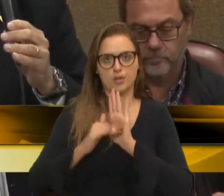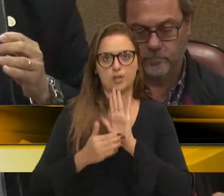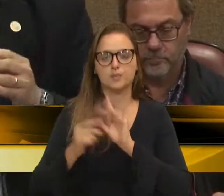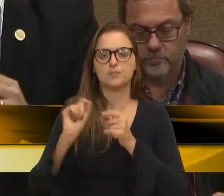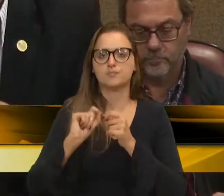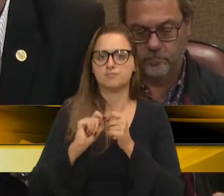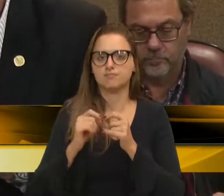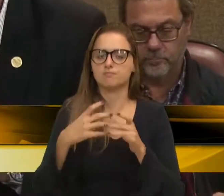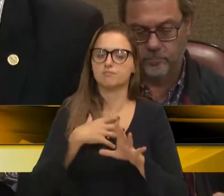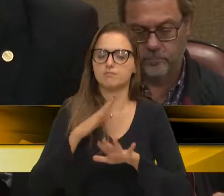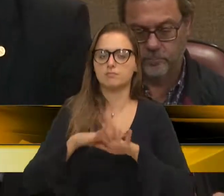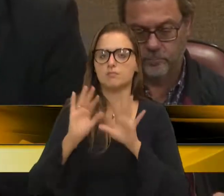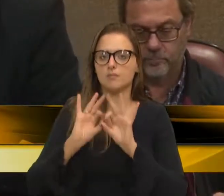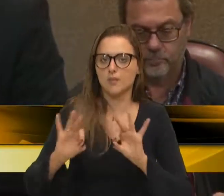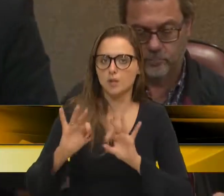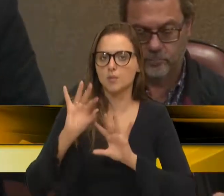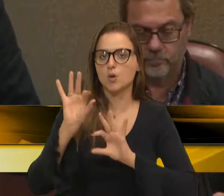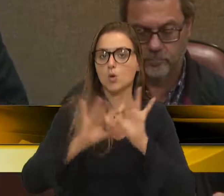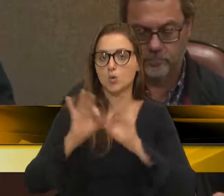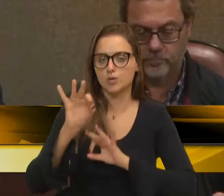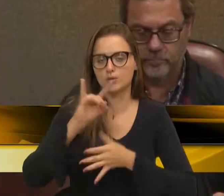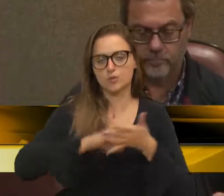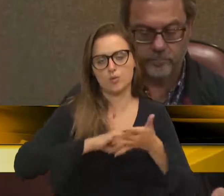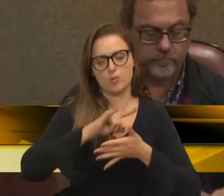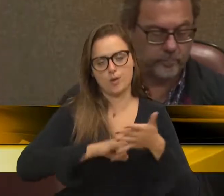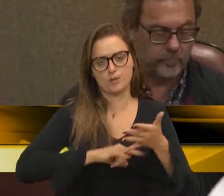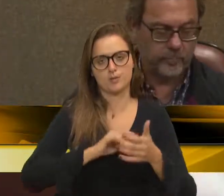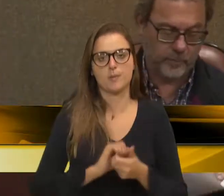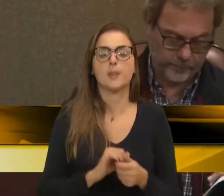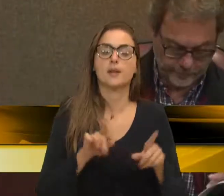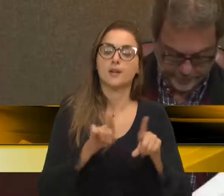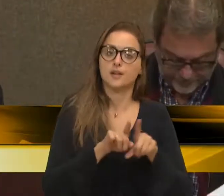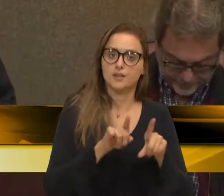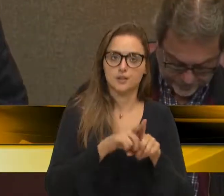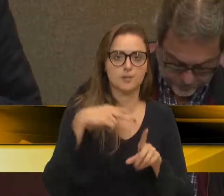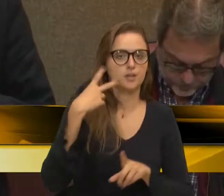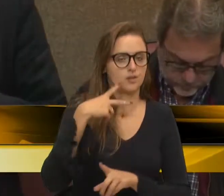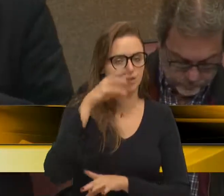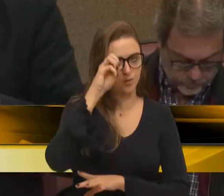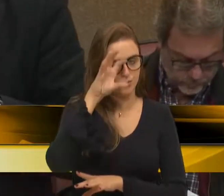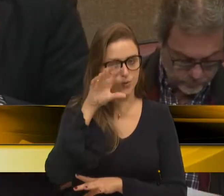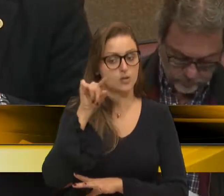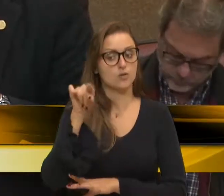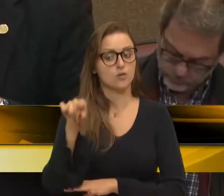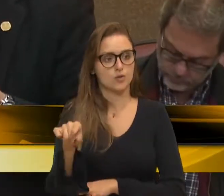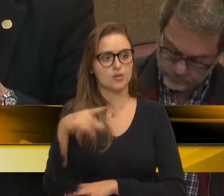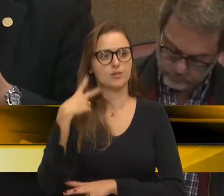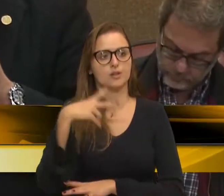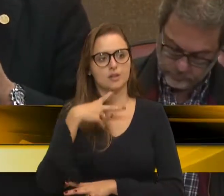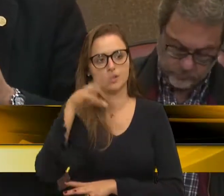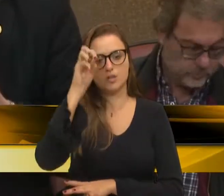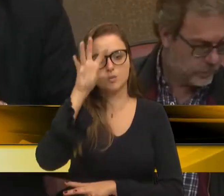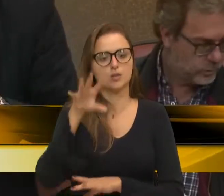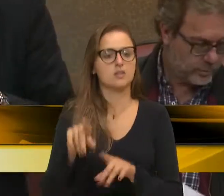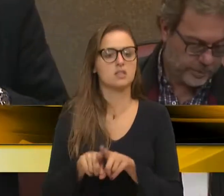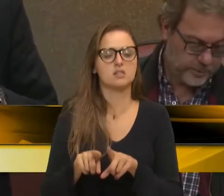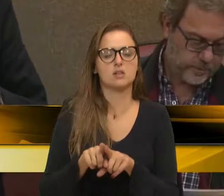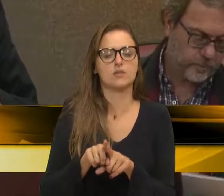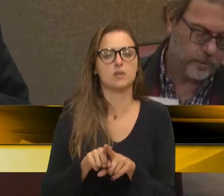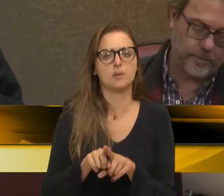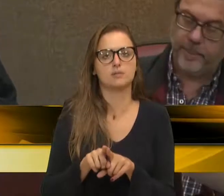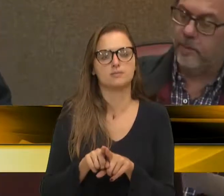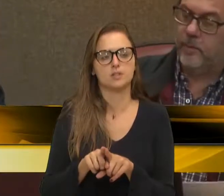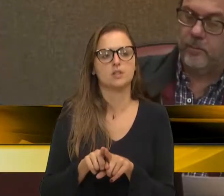forma simplificada. Mas também, vereador Fiuza, e nesse sentido, Vossa Excelência deve ser o fiador